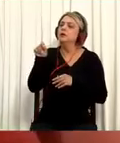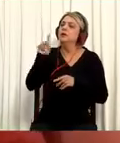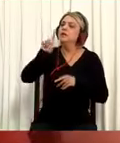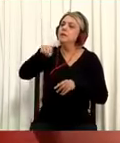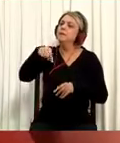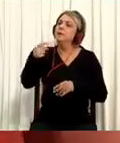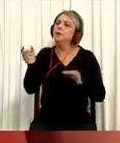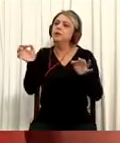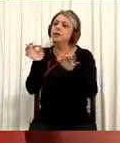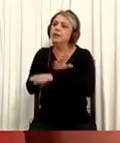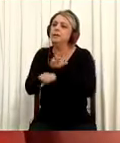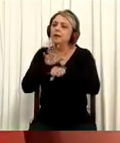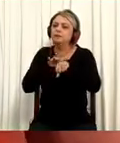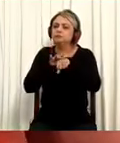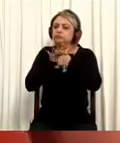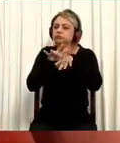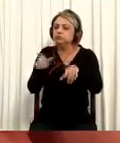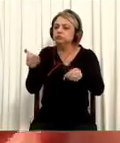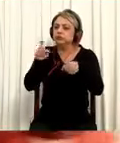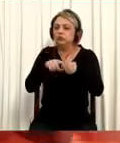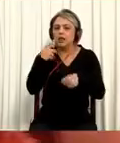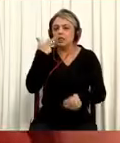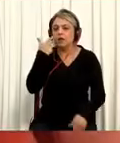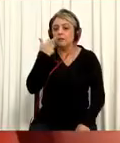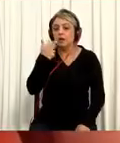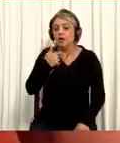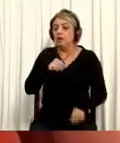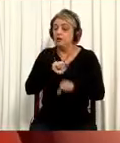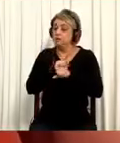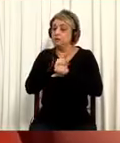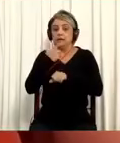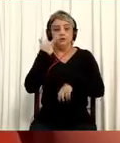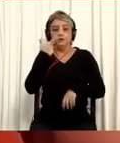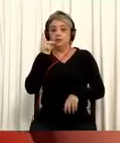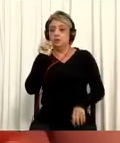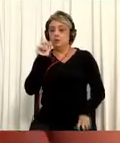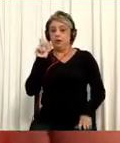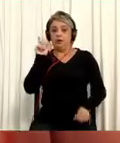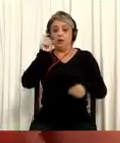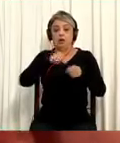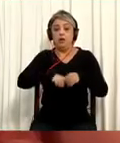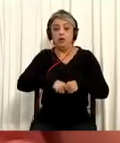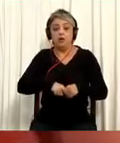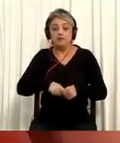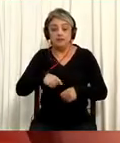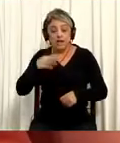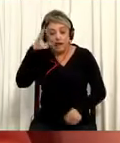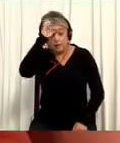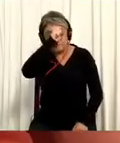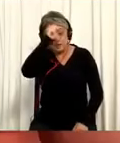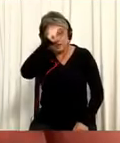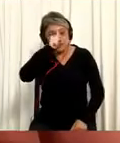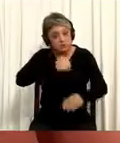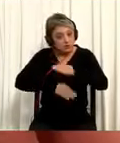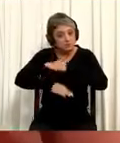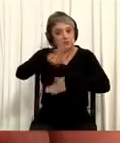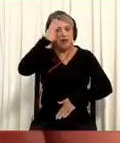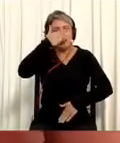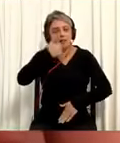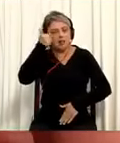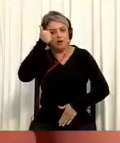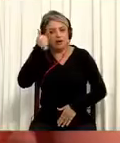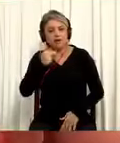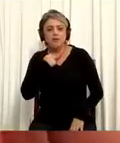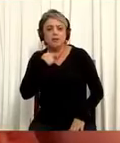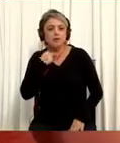depois, quando voltar à normalidade, ele falou, eu espero que não volte à normalidade, eu espero que a gente tenha aprendido, porque não pode